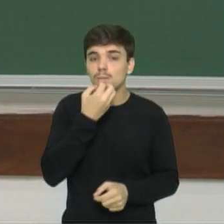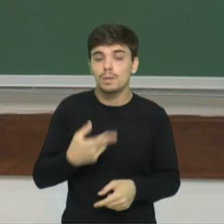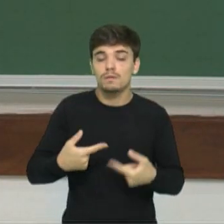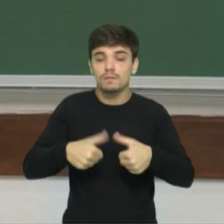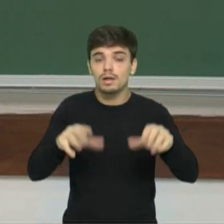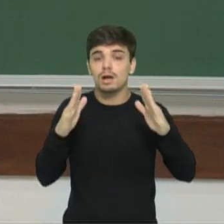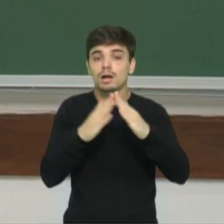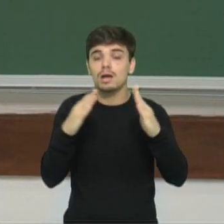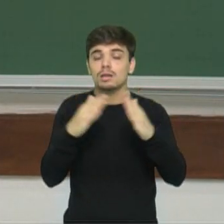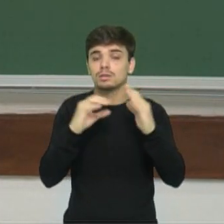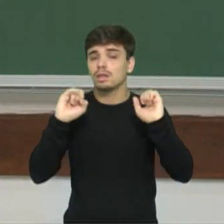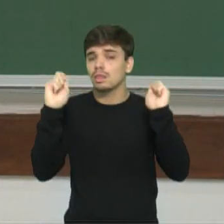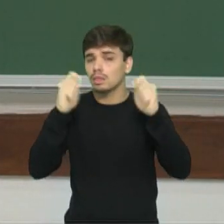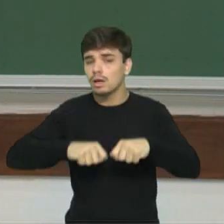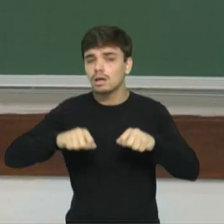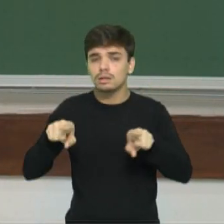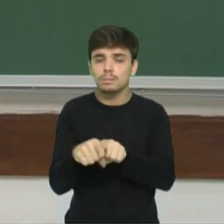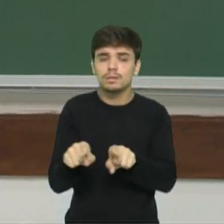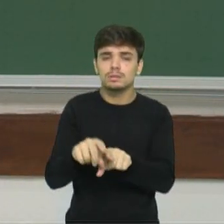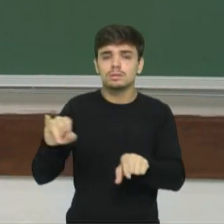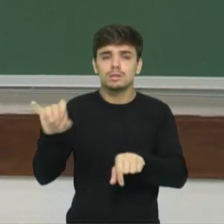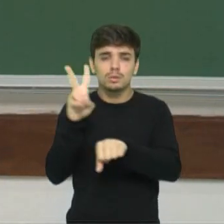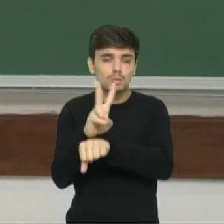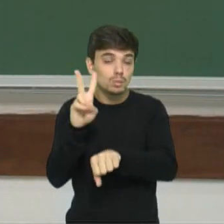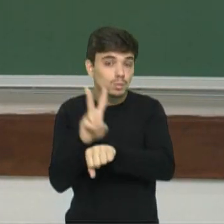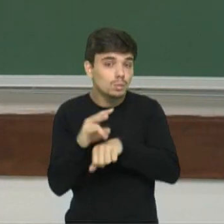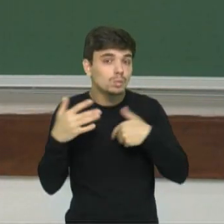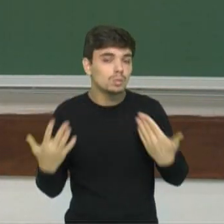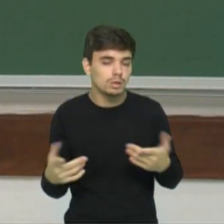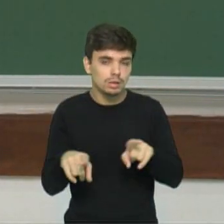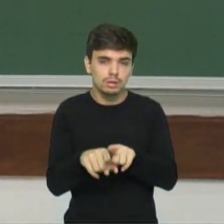permaneçam em casa, se possível, se cuidem. Muito